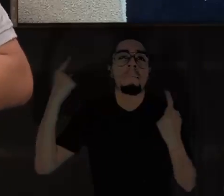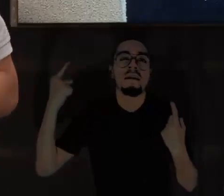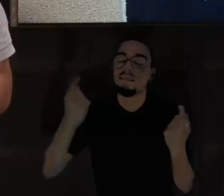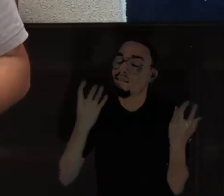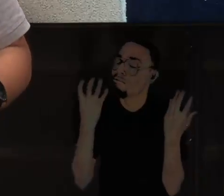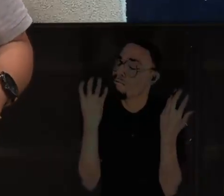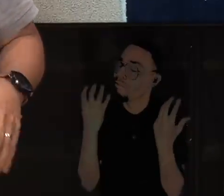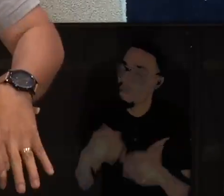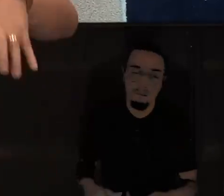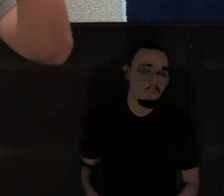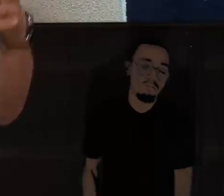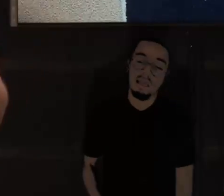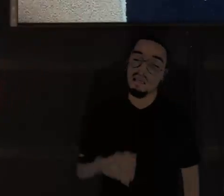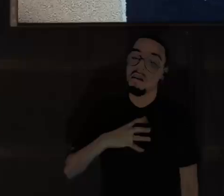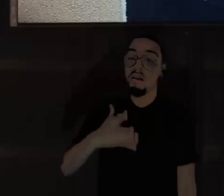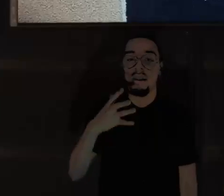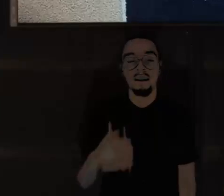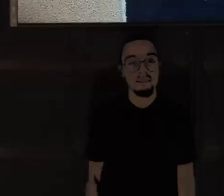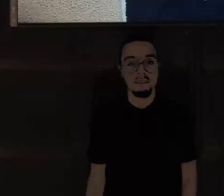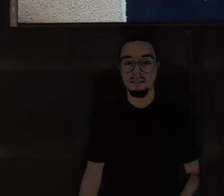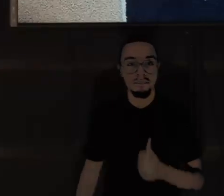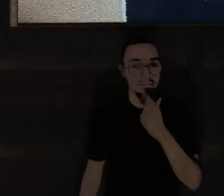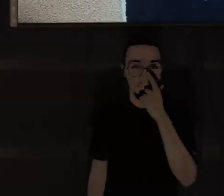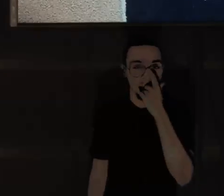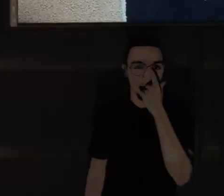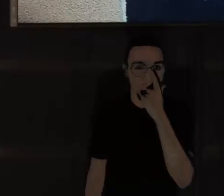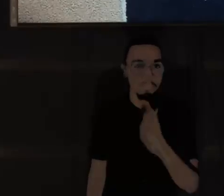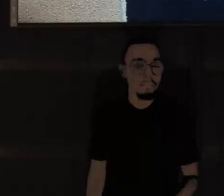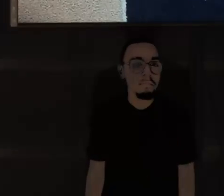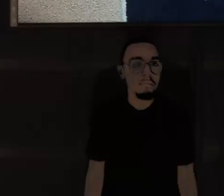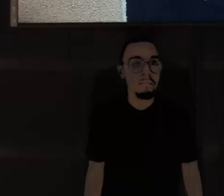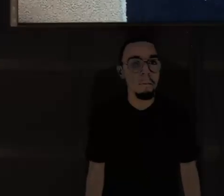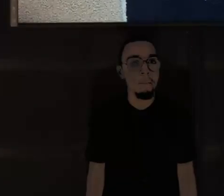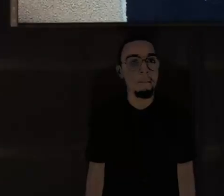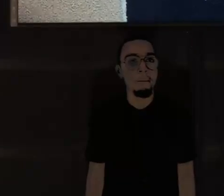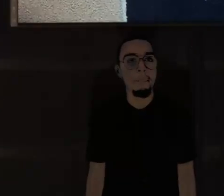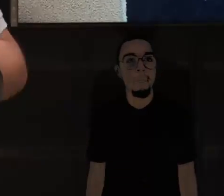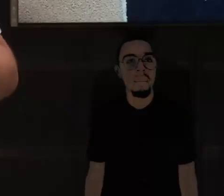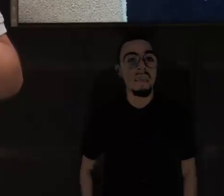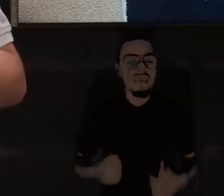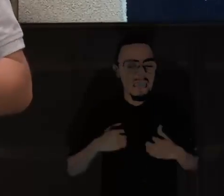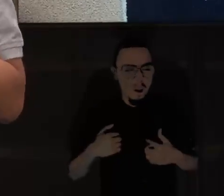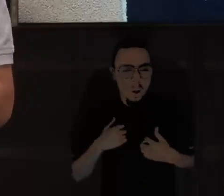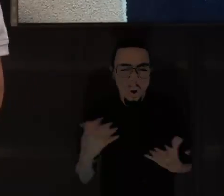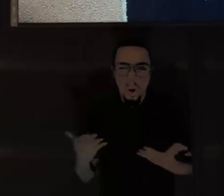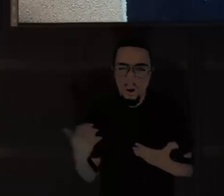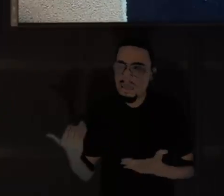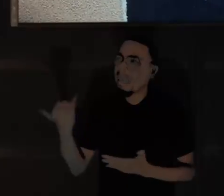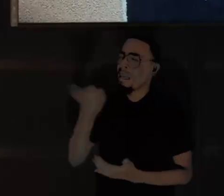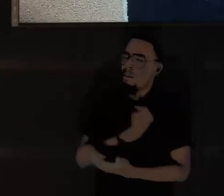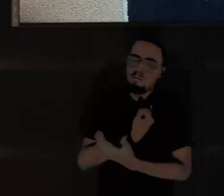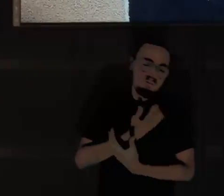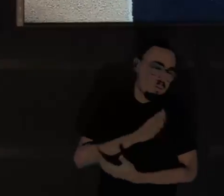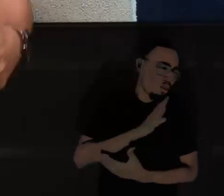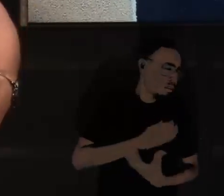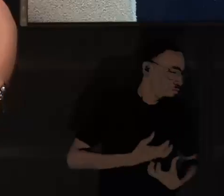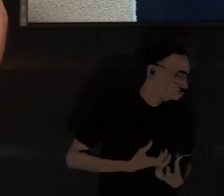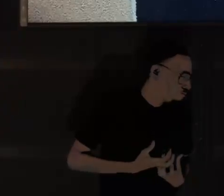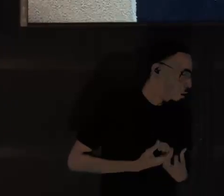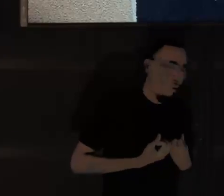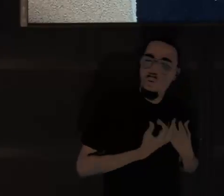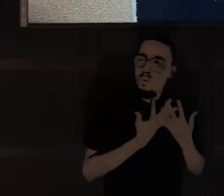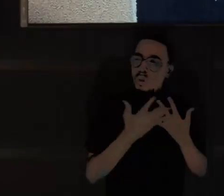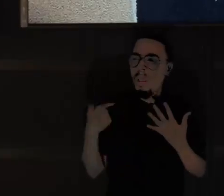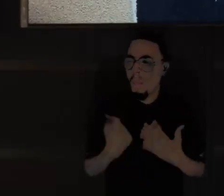de complexos, cheios de situações ao nosso lado. Mas esta palavra veio ardendo no meu coração nesta manhã por uma